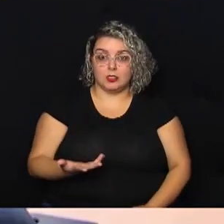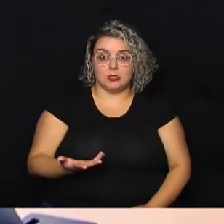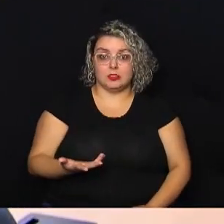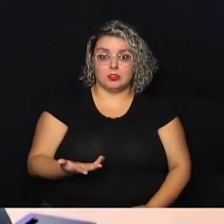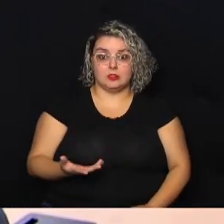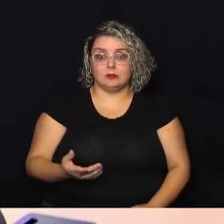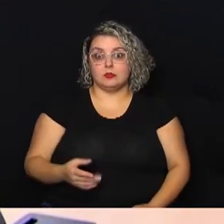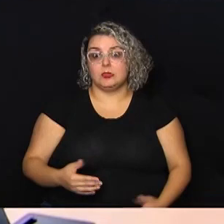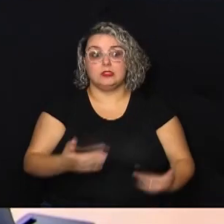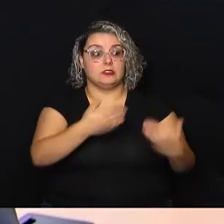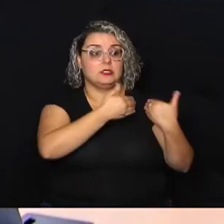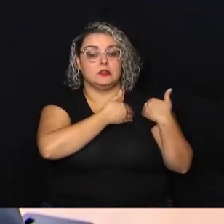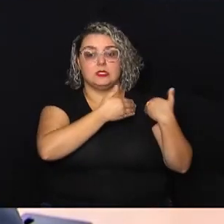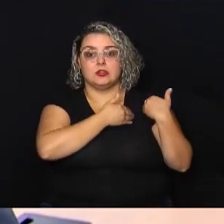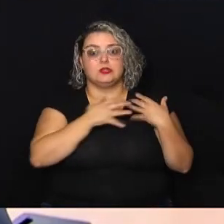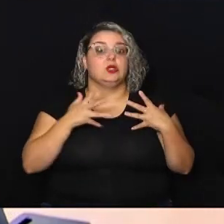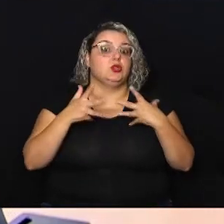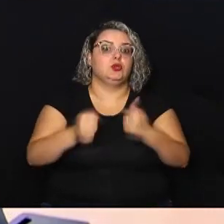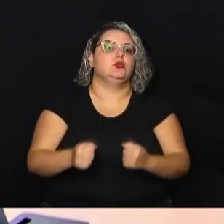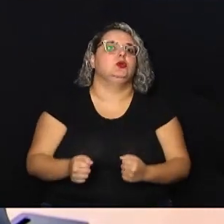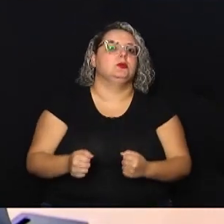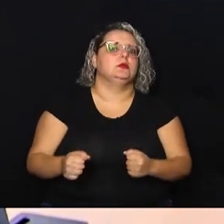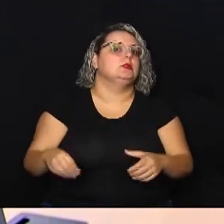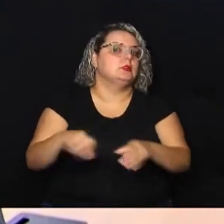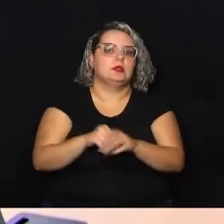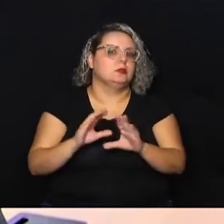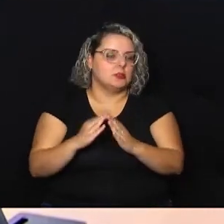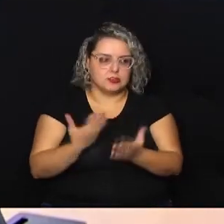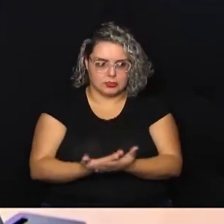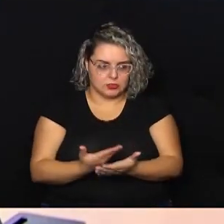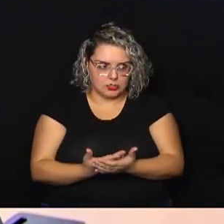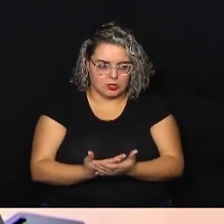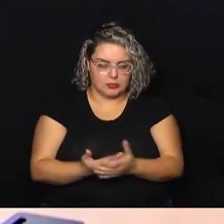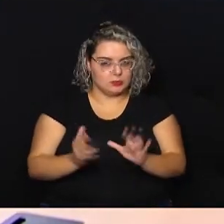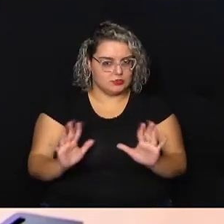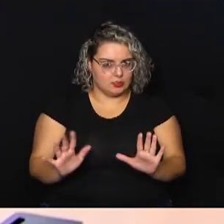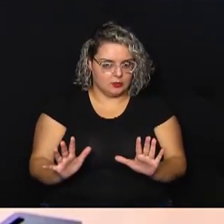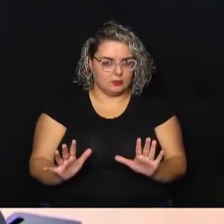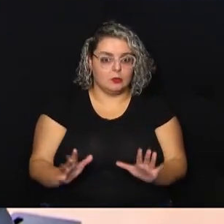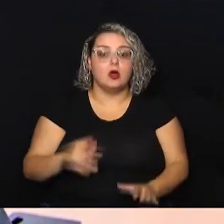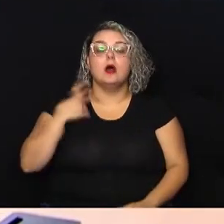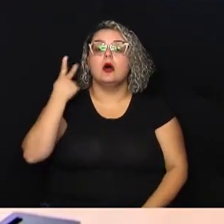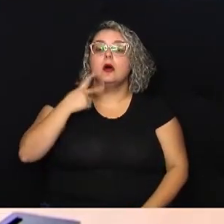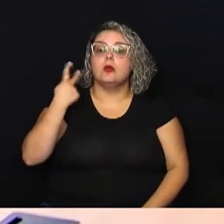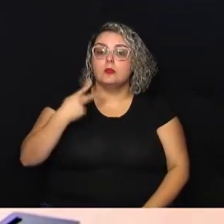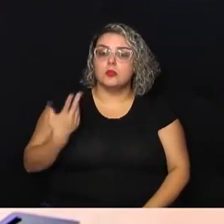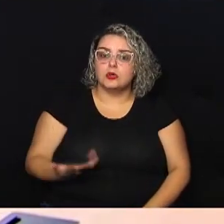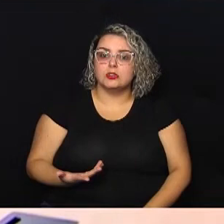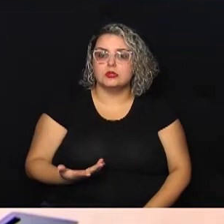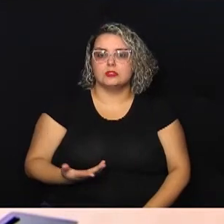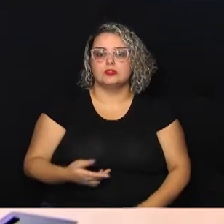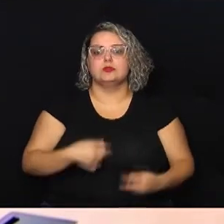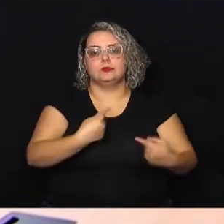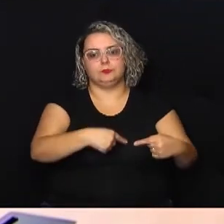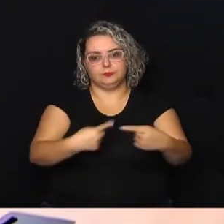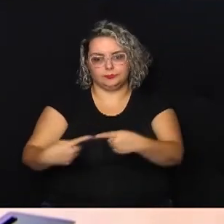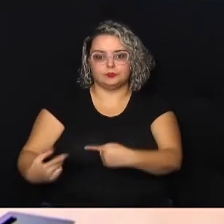essa responsabilidade nas escolas. Então, a política, isso tem que ser